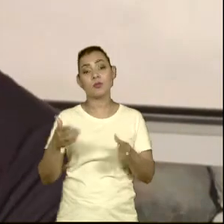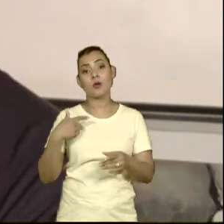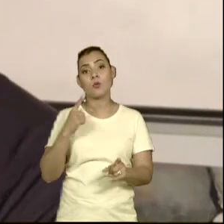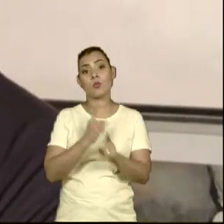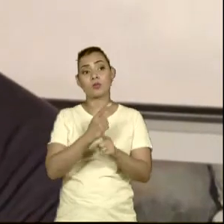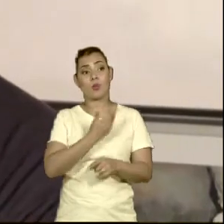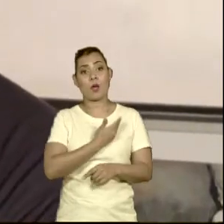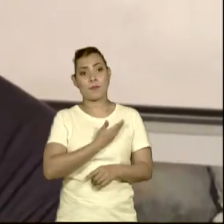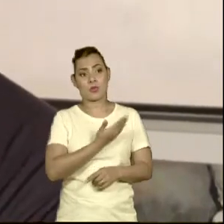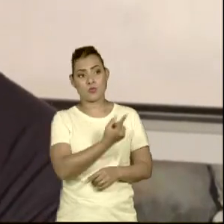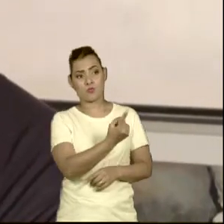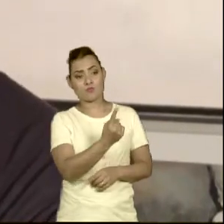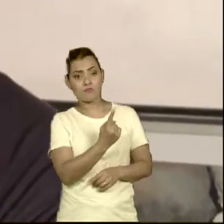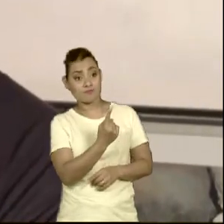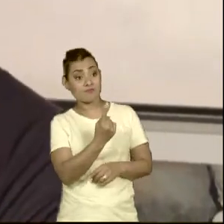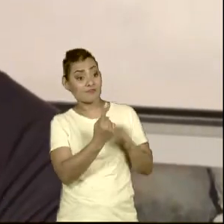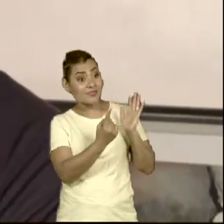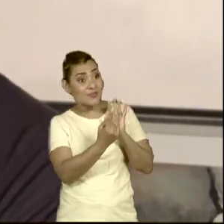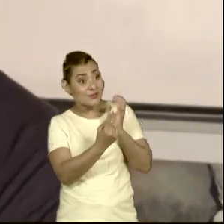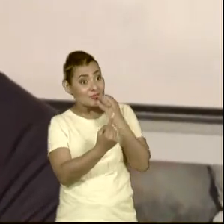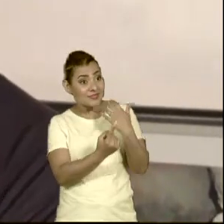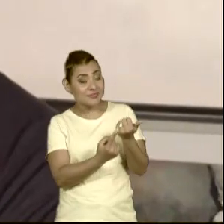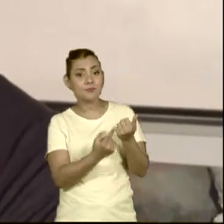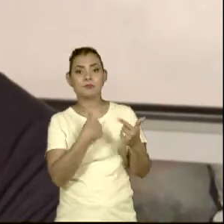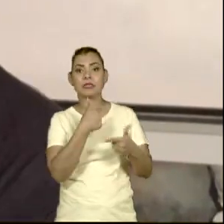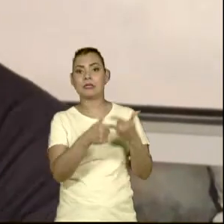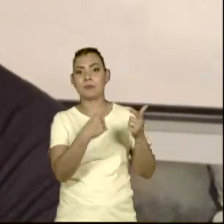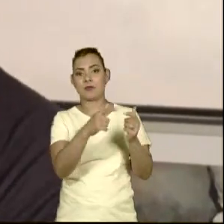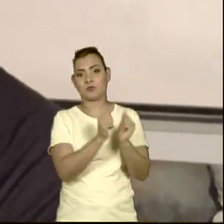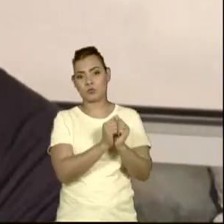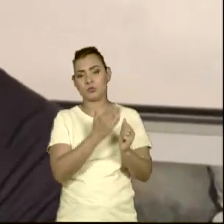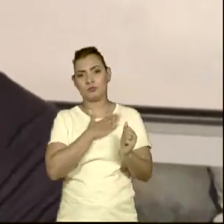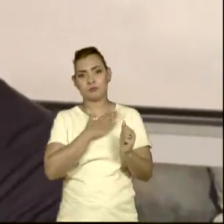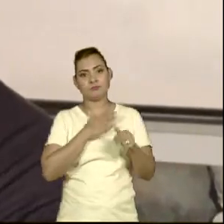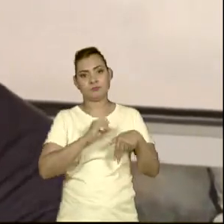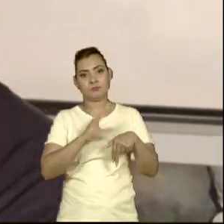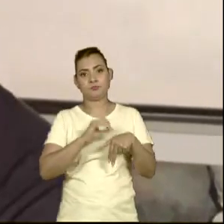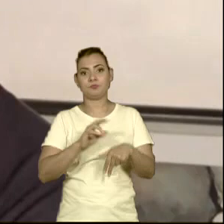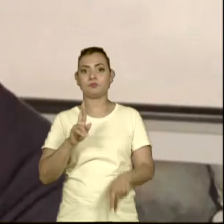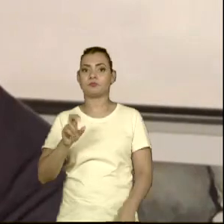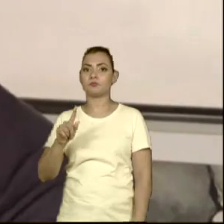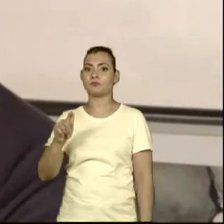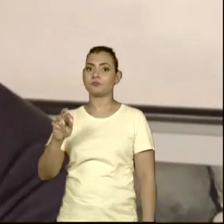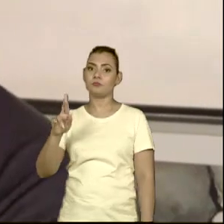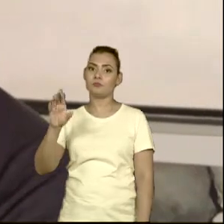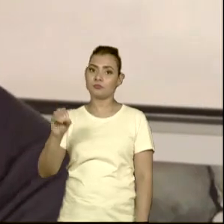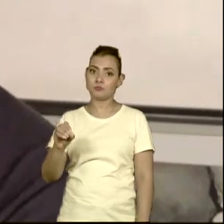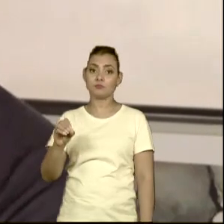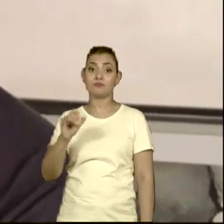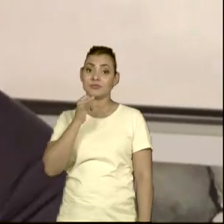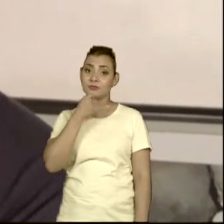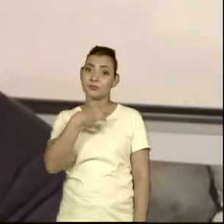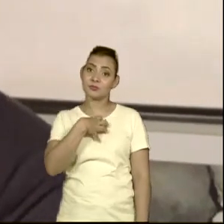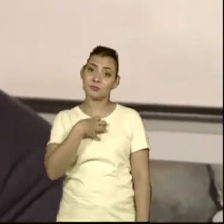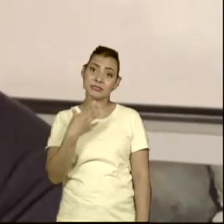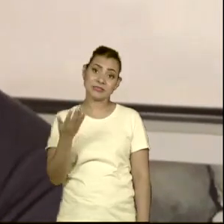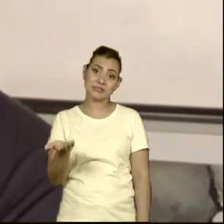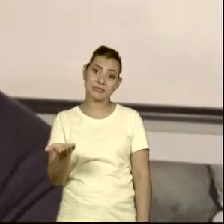encontrei com um amigo meu que trabalhava junto comigo na TV Cultura, Rodrigo Rodrigues, infelizmente,